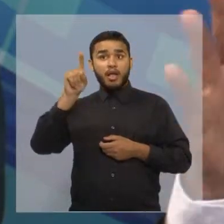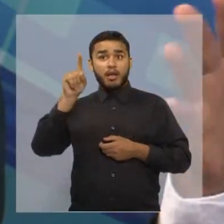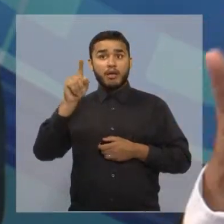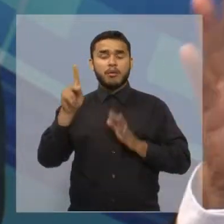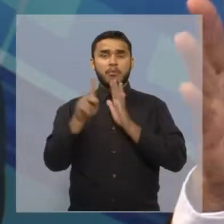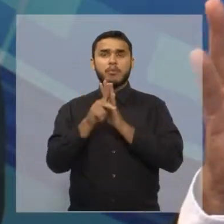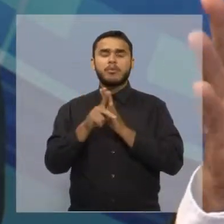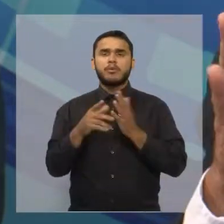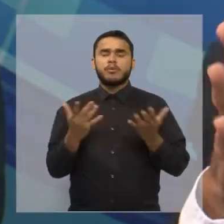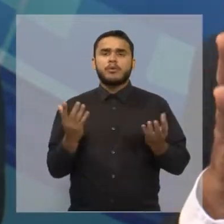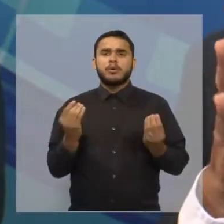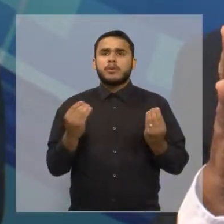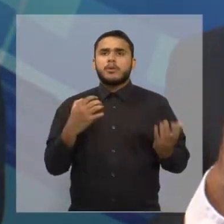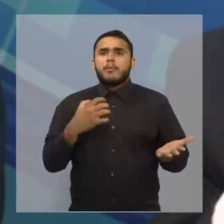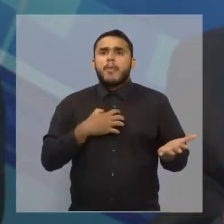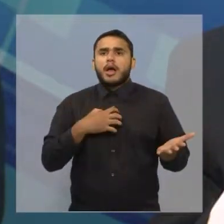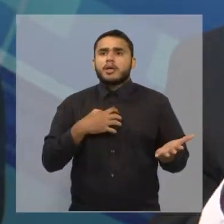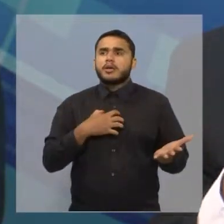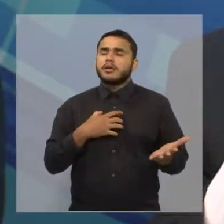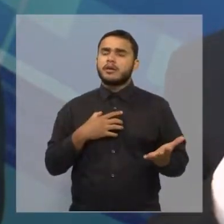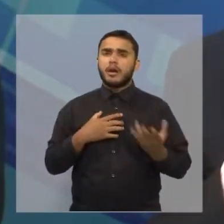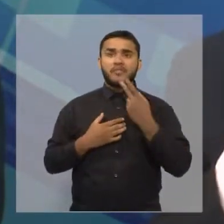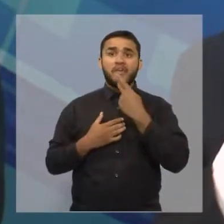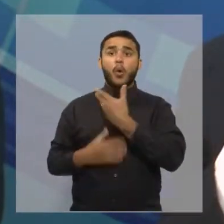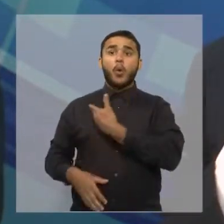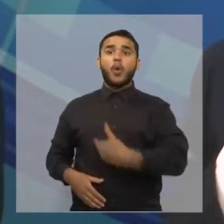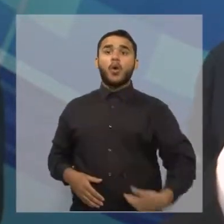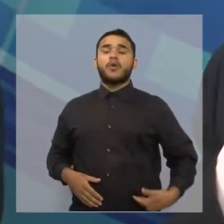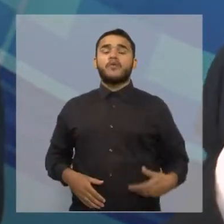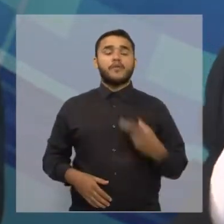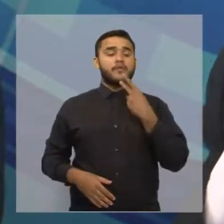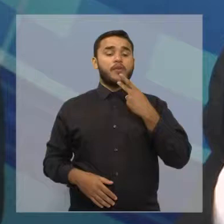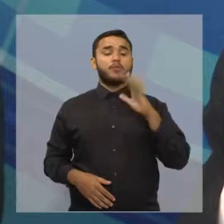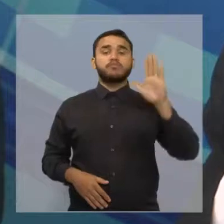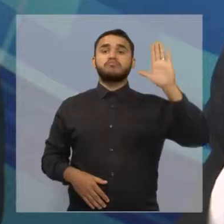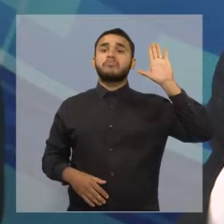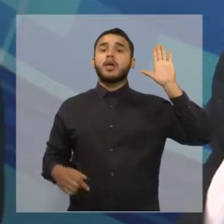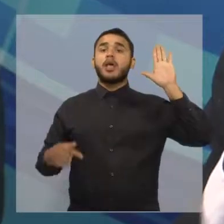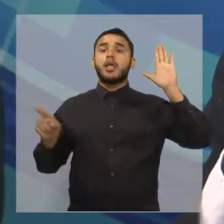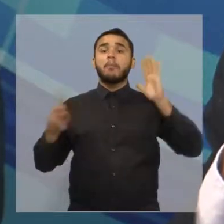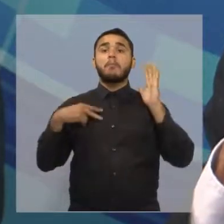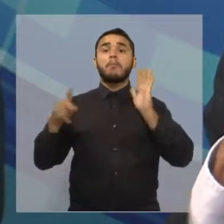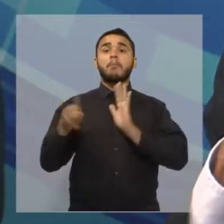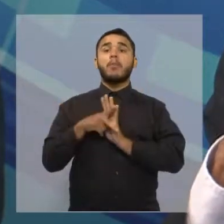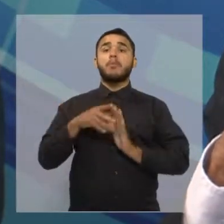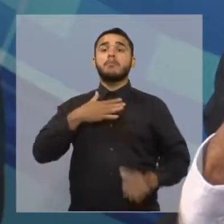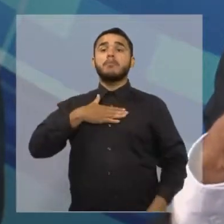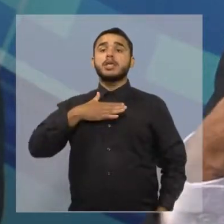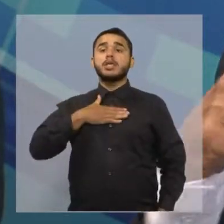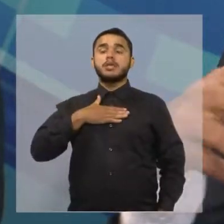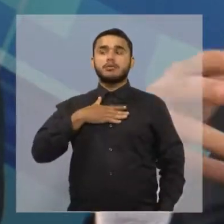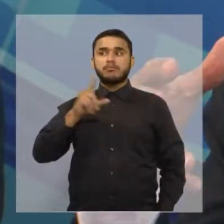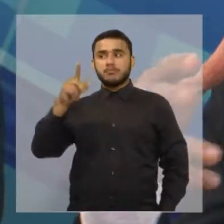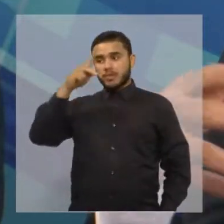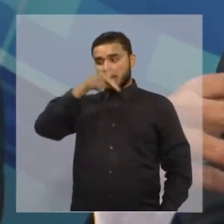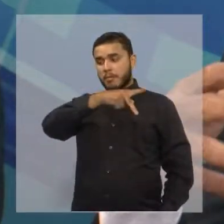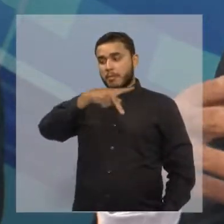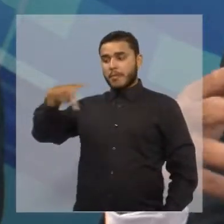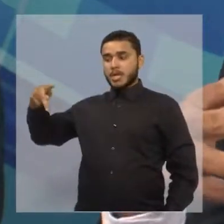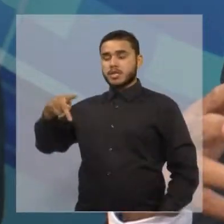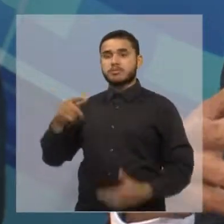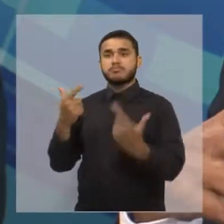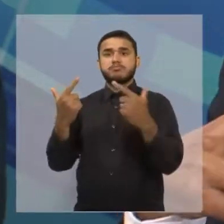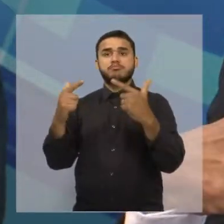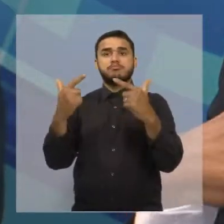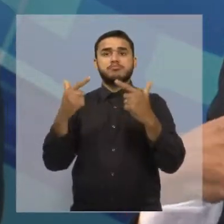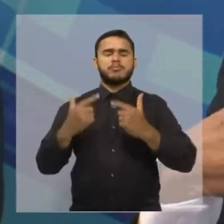se fosse uma obra puramente do estado. Isso teria sido o caso. E aí a reivindicação do presidente não seria que os governadores